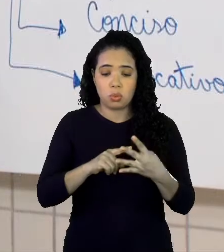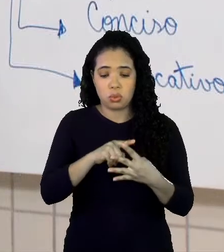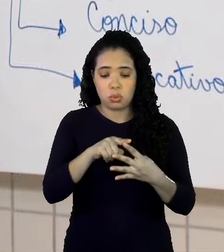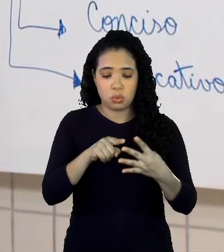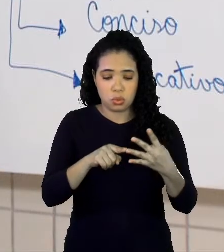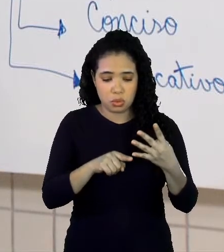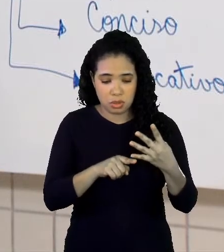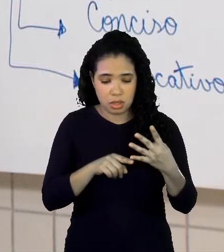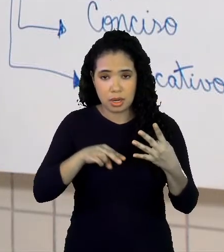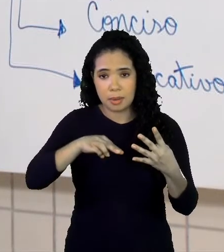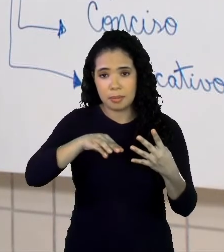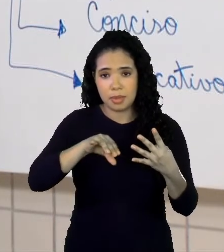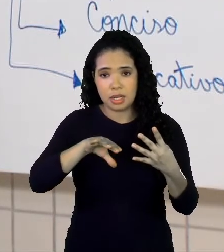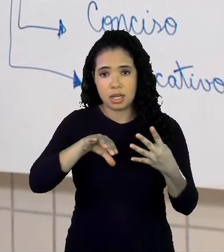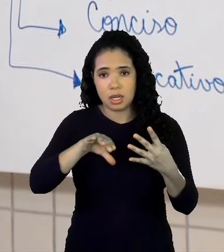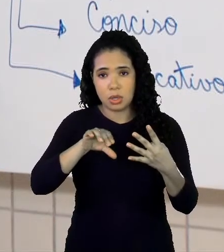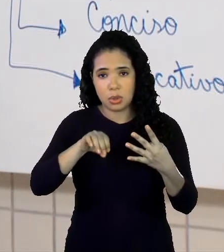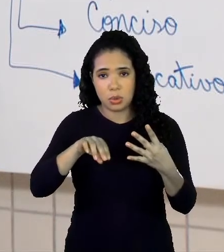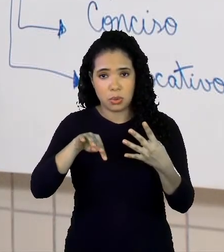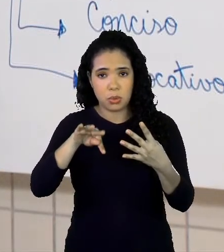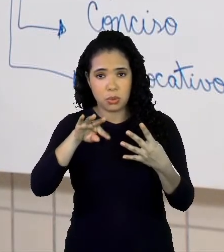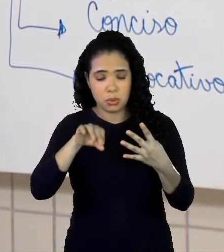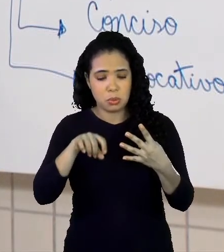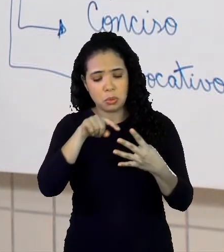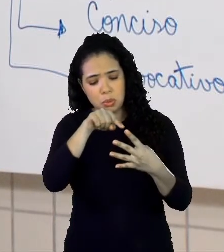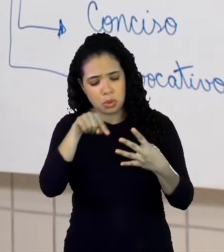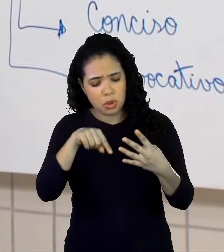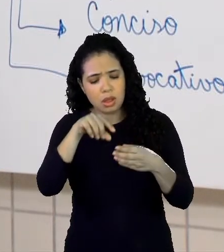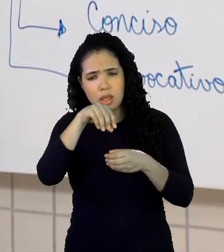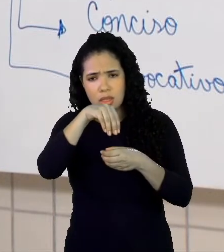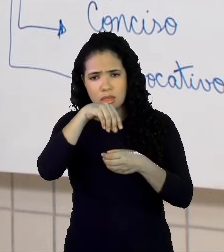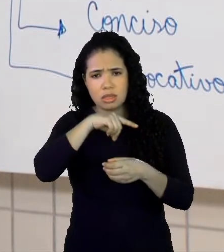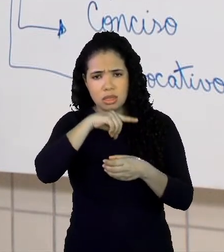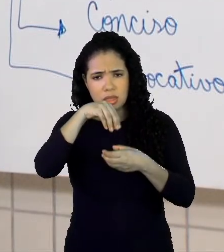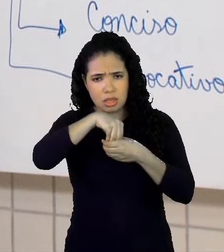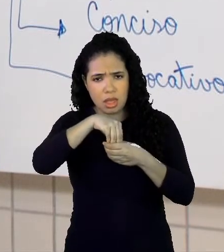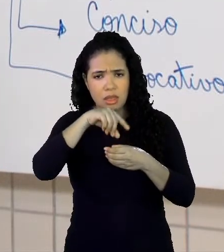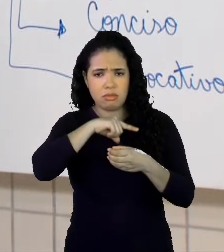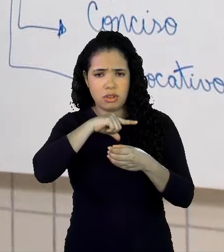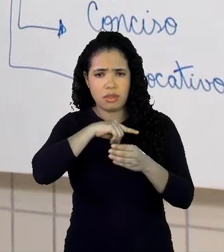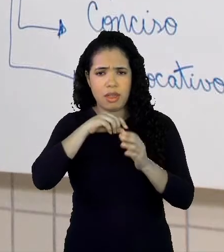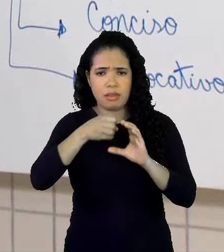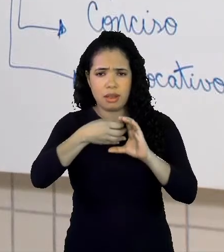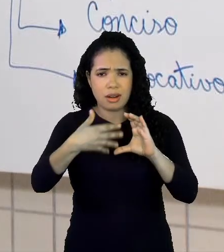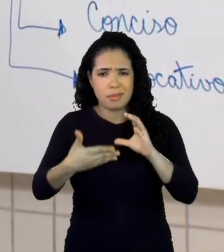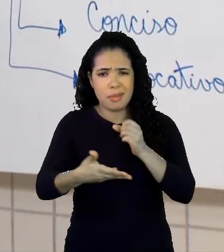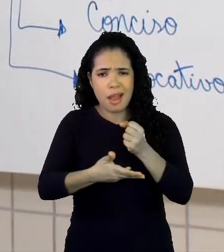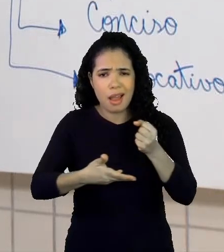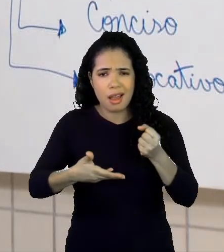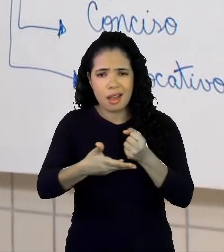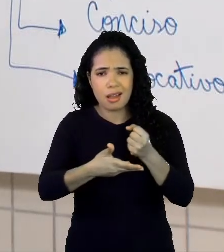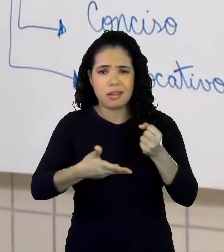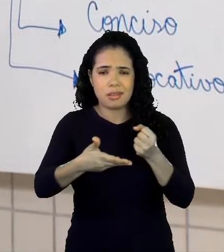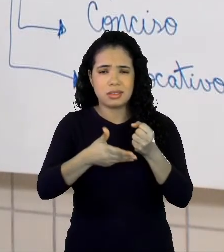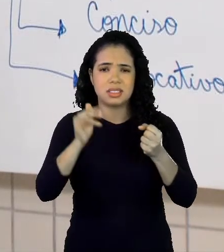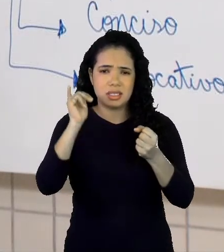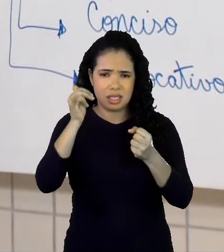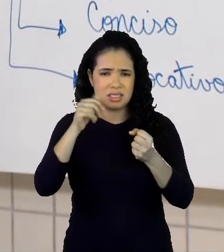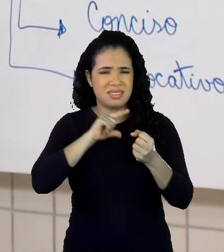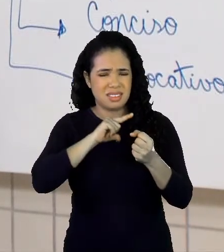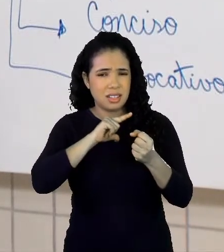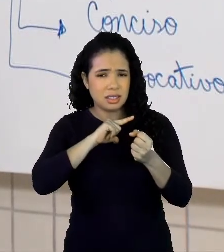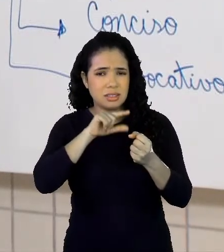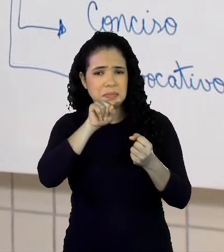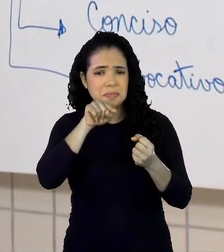contos apresentam as características básicas de um conto? Então, essa última questão, ela vem amarrar tudo aquilo que